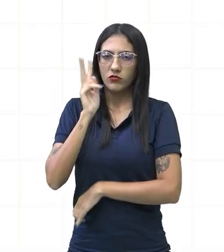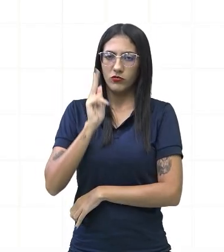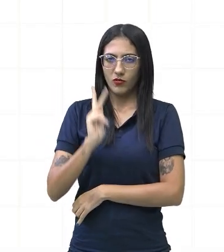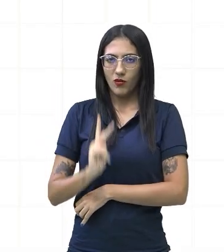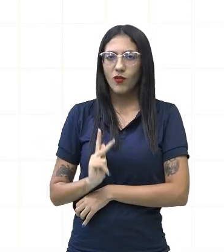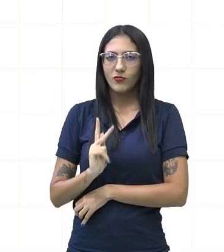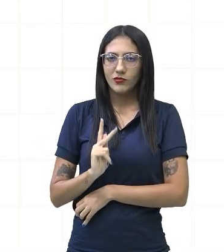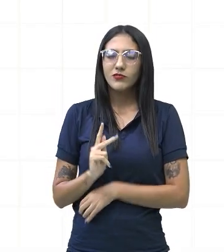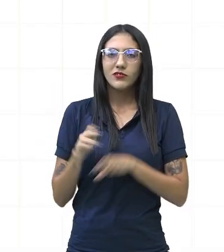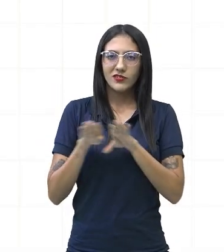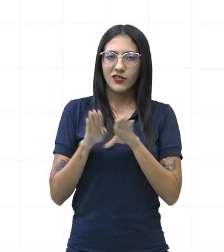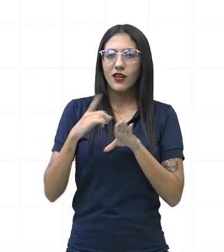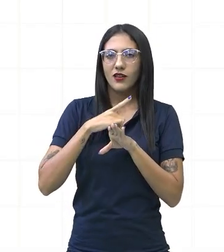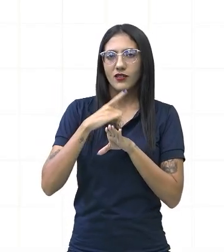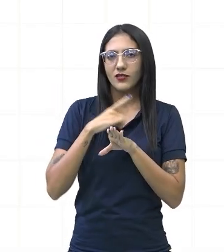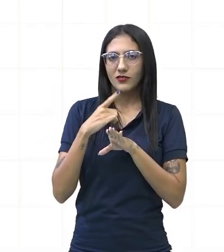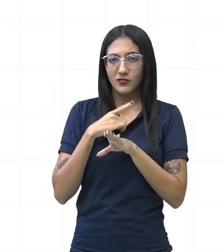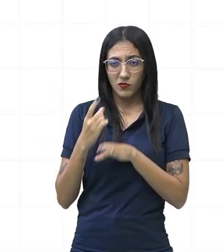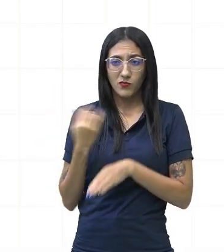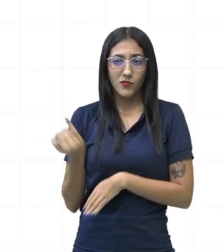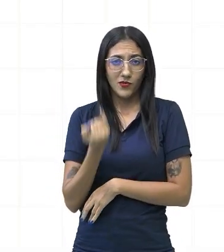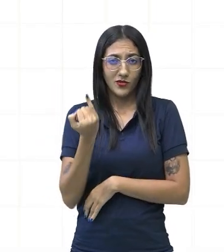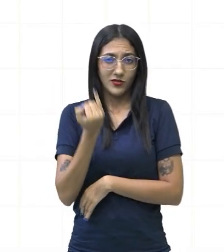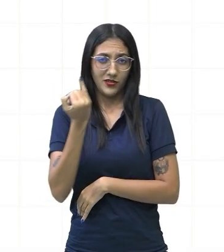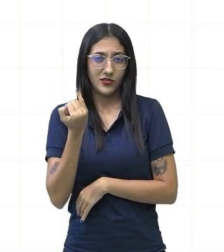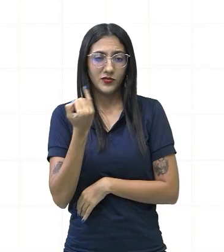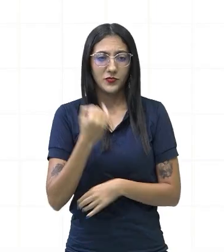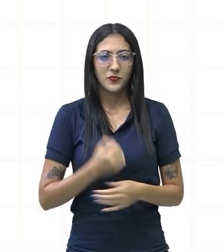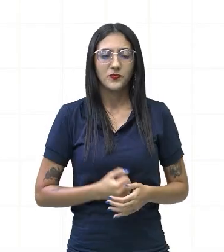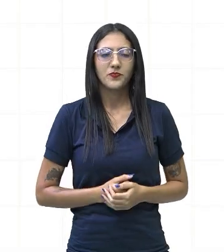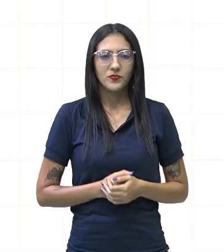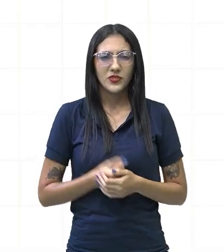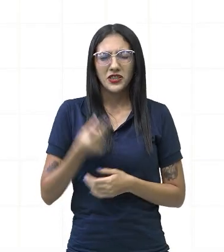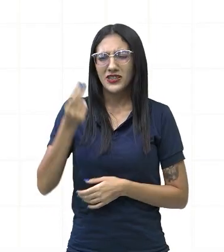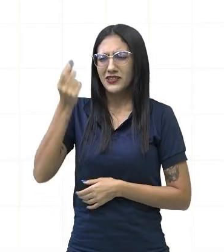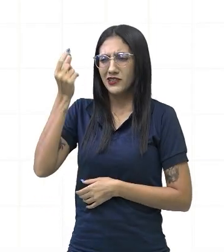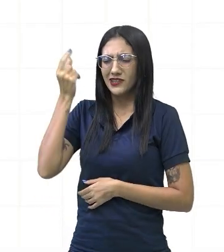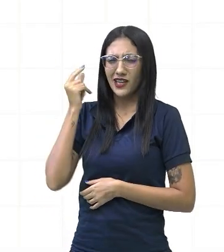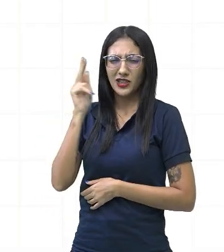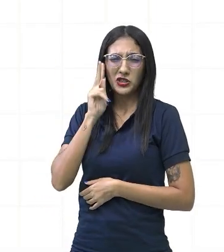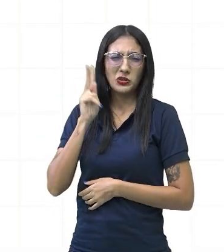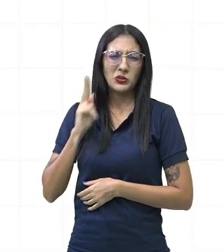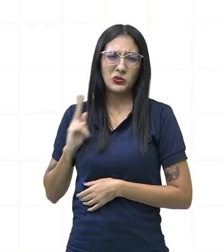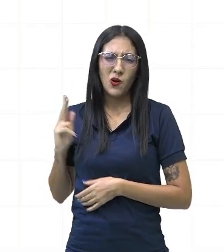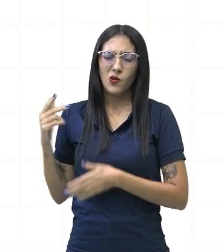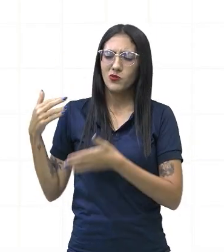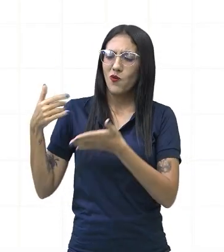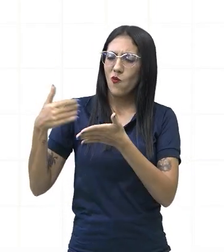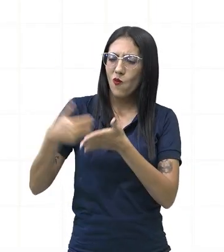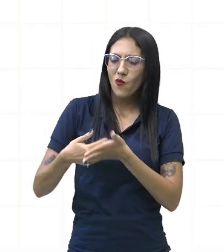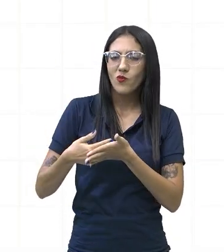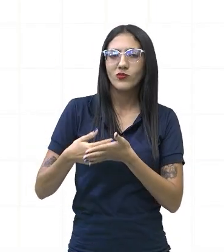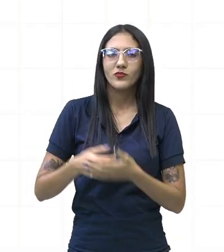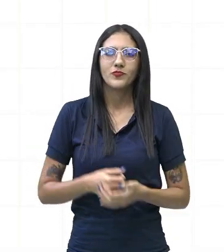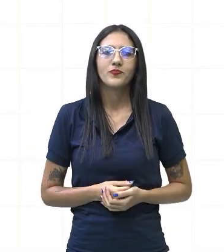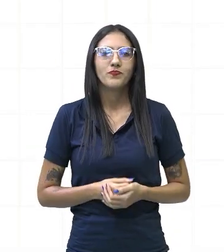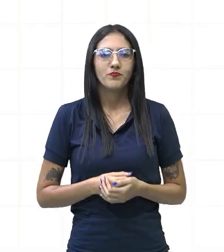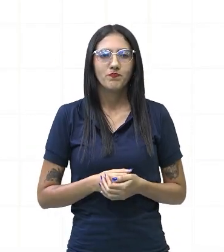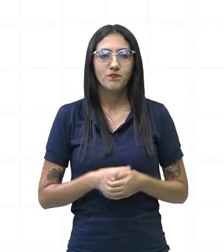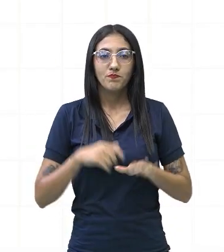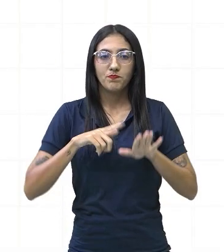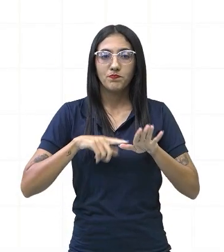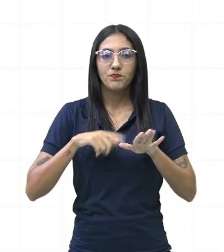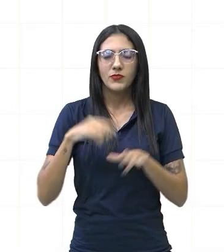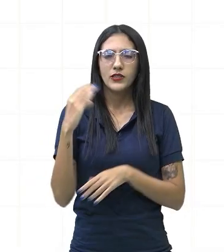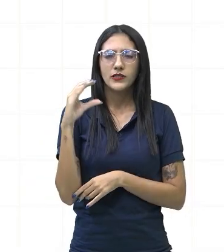a importância, então, da arquitetura, desde lá da antiguidade até os tempos atuais. Ciência, gente,